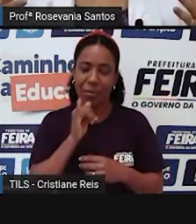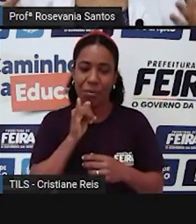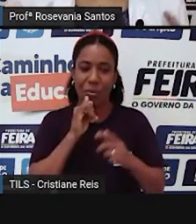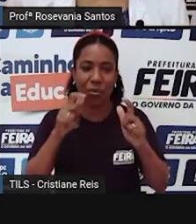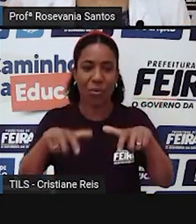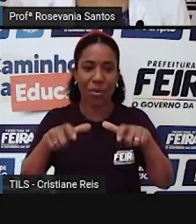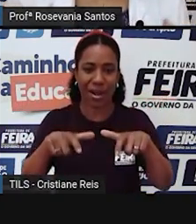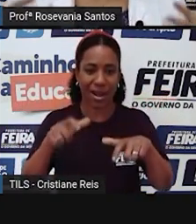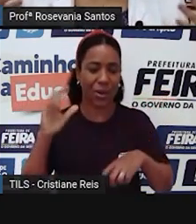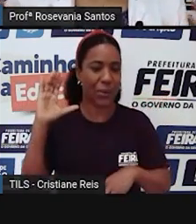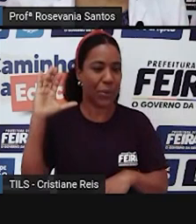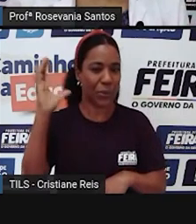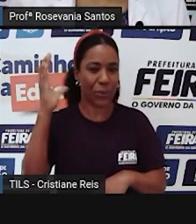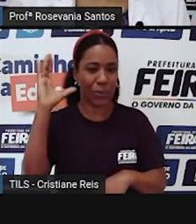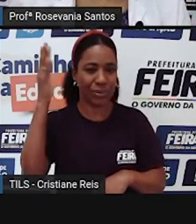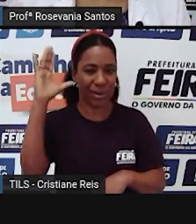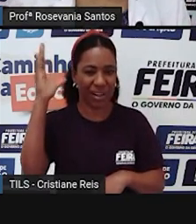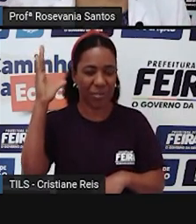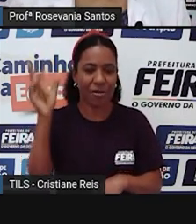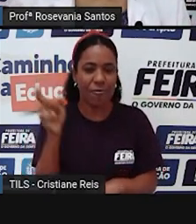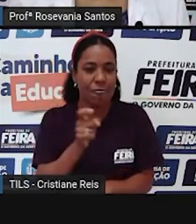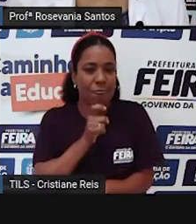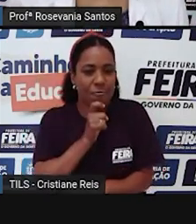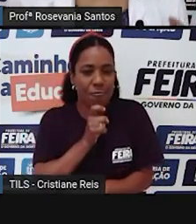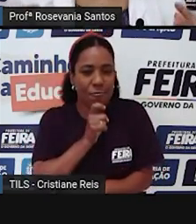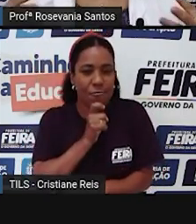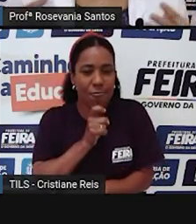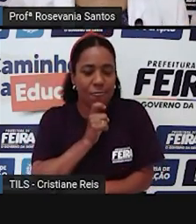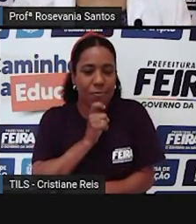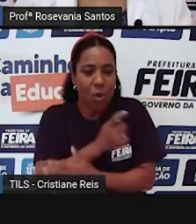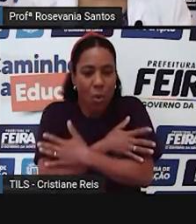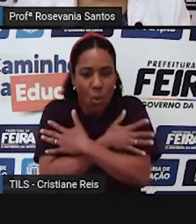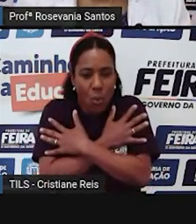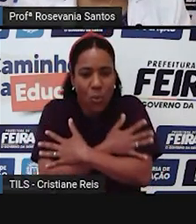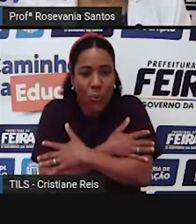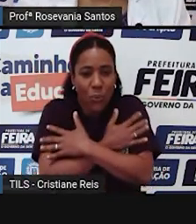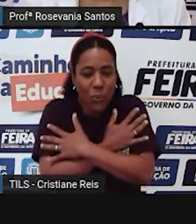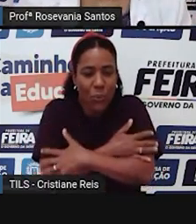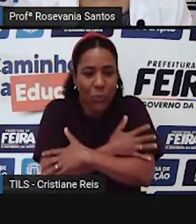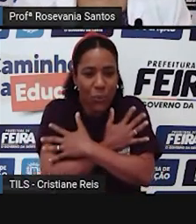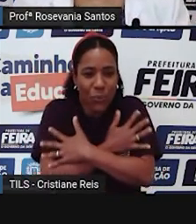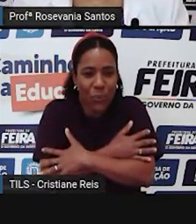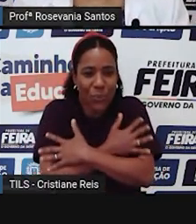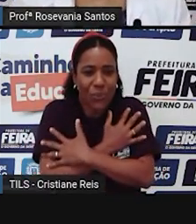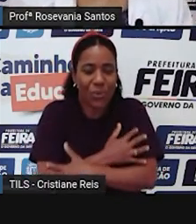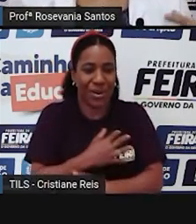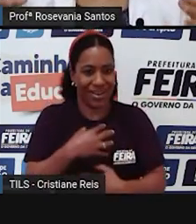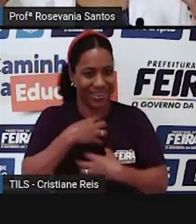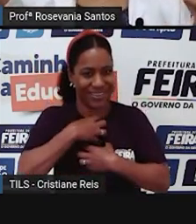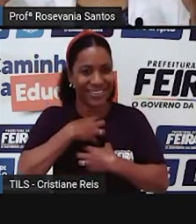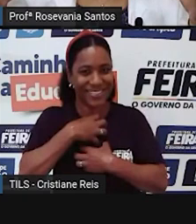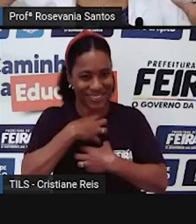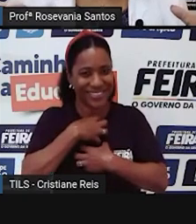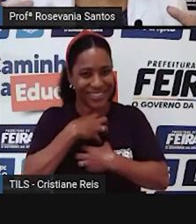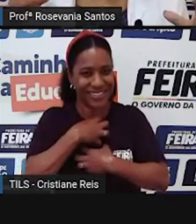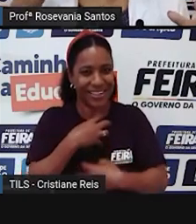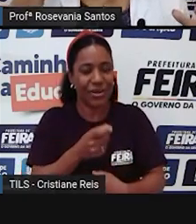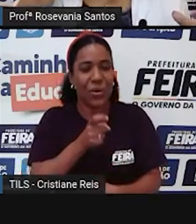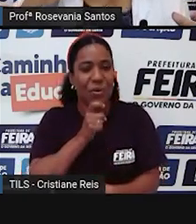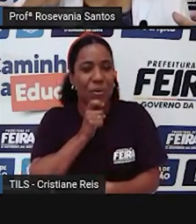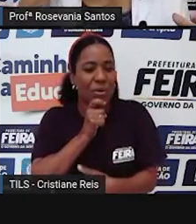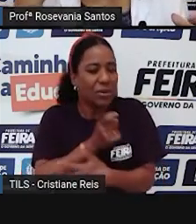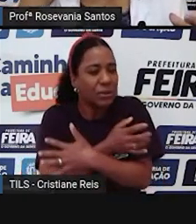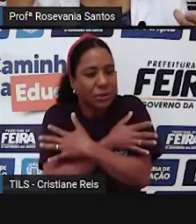Quando você vê aquela, quando você está numa paisagem daquela, você sente a temperatura, você